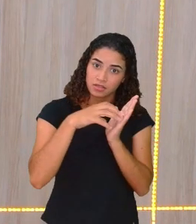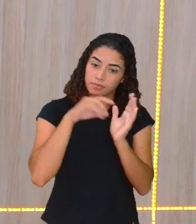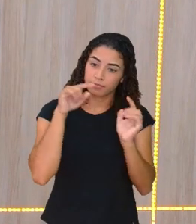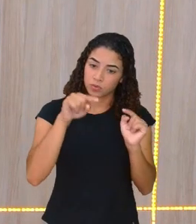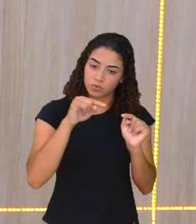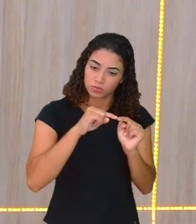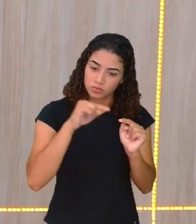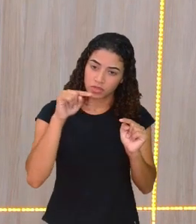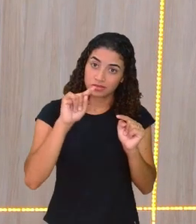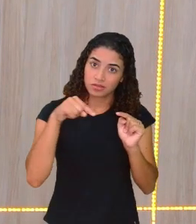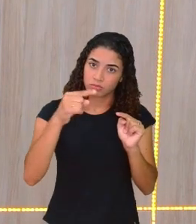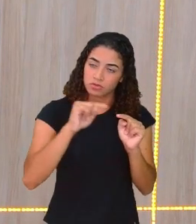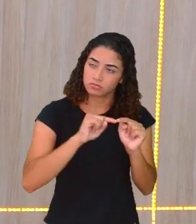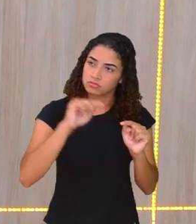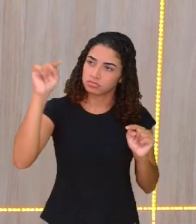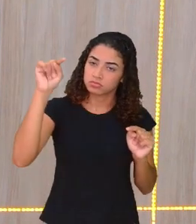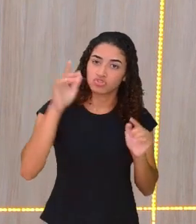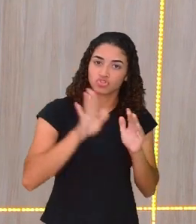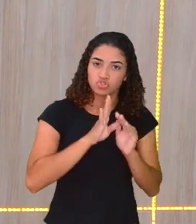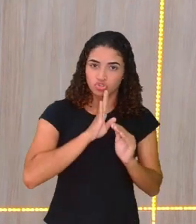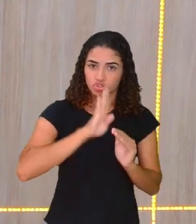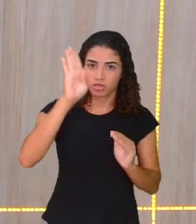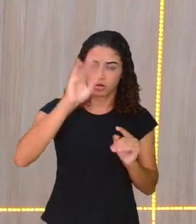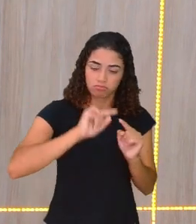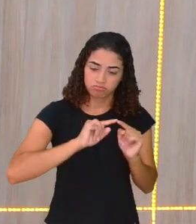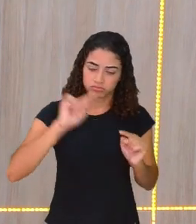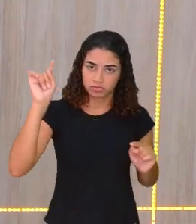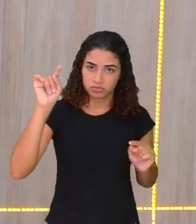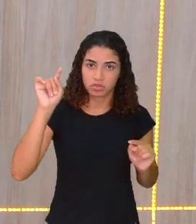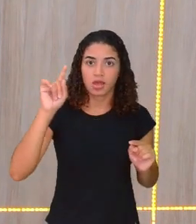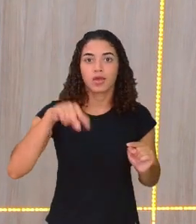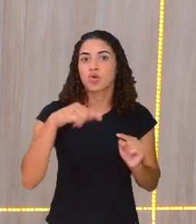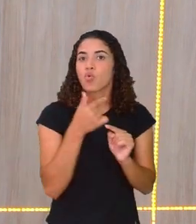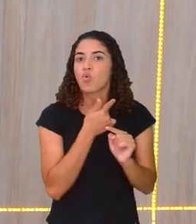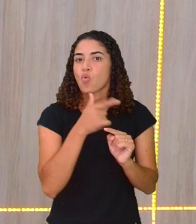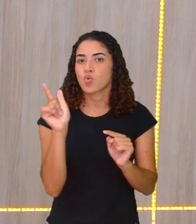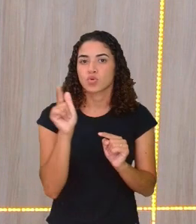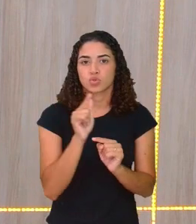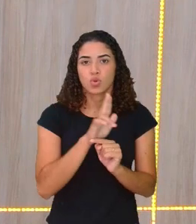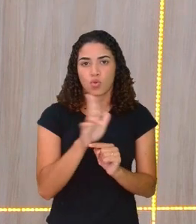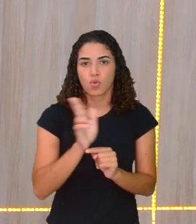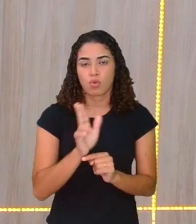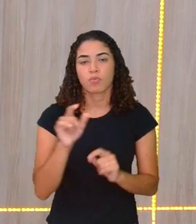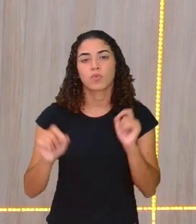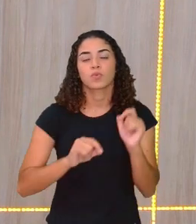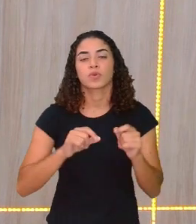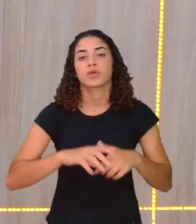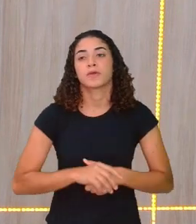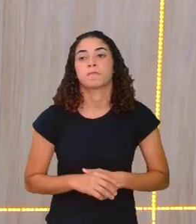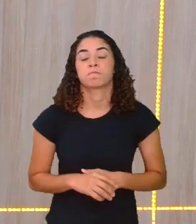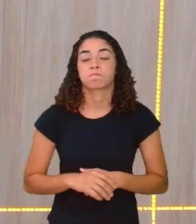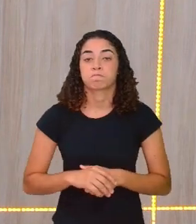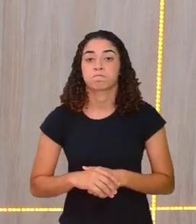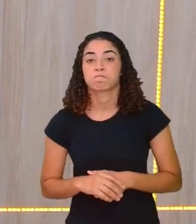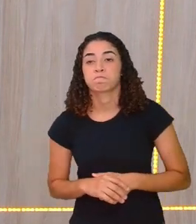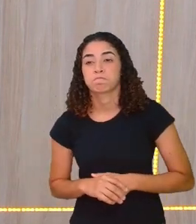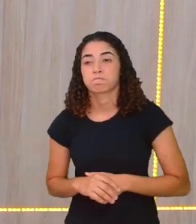dessa circunferência ou desse círculo, essa corda recebe um outro nome. O nome que ela recebe é